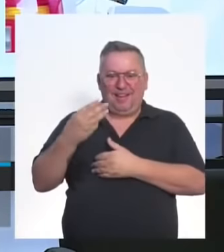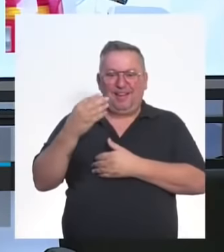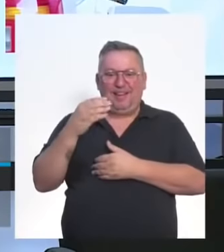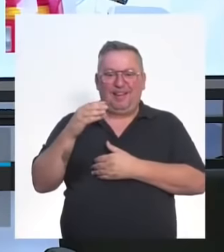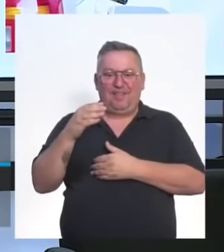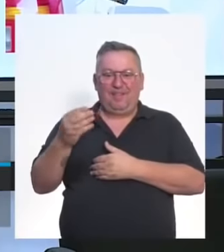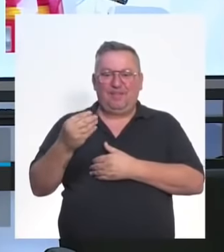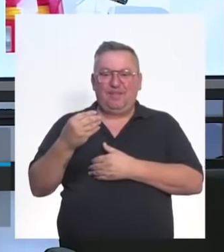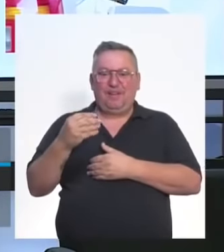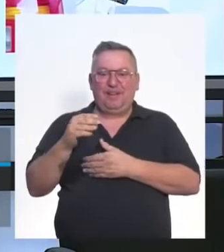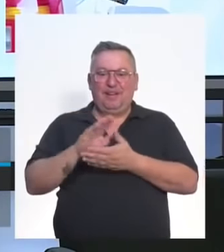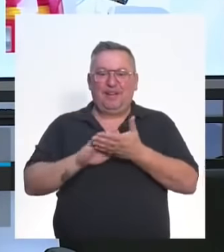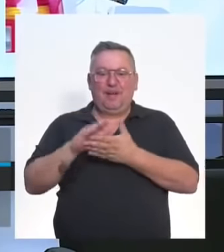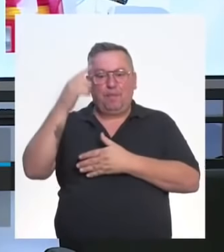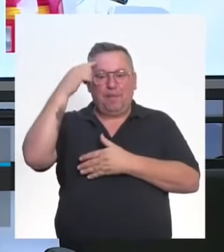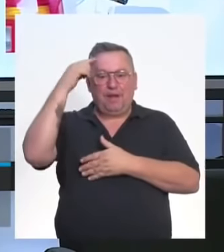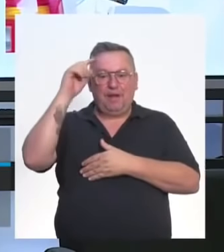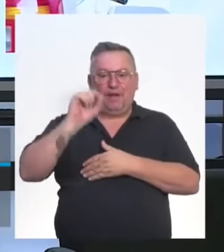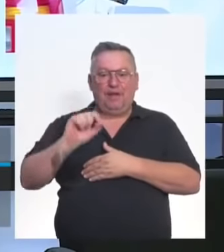aqui, pensando aqui no